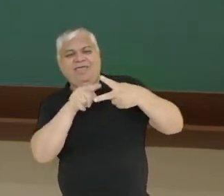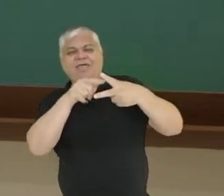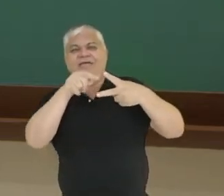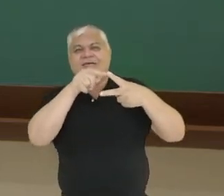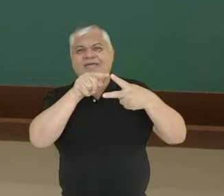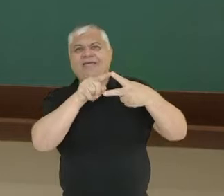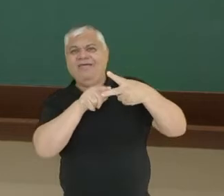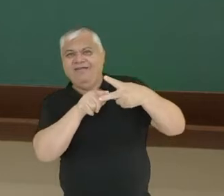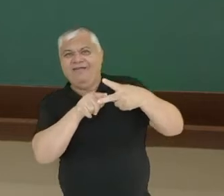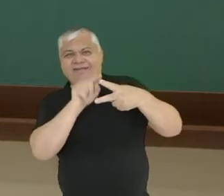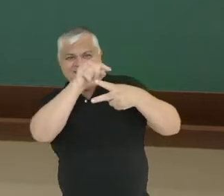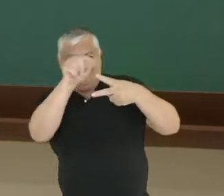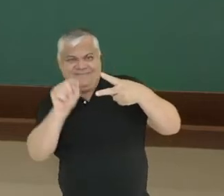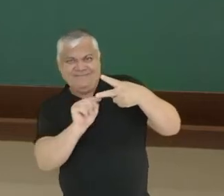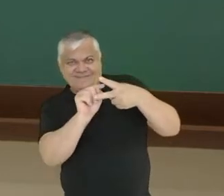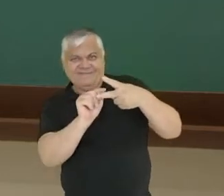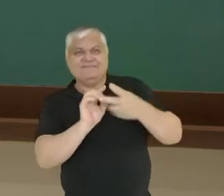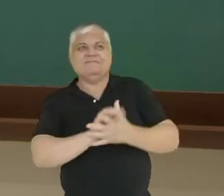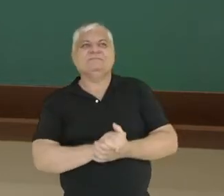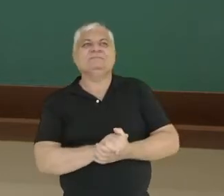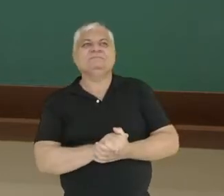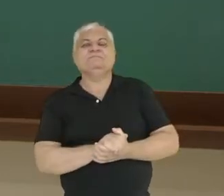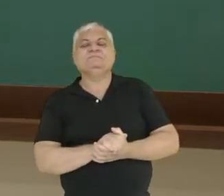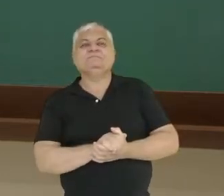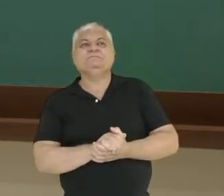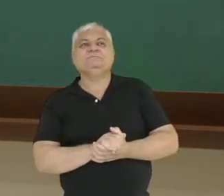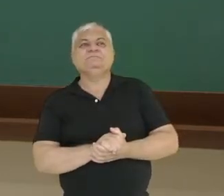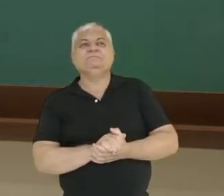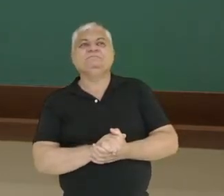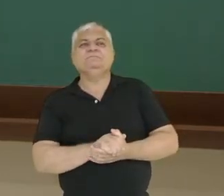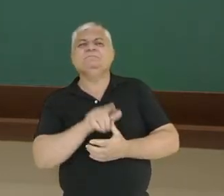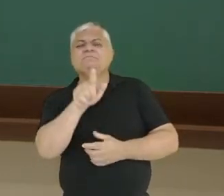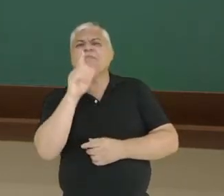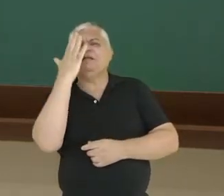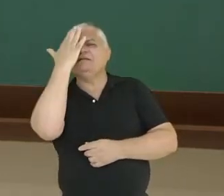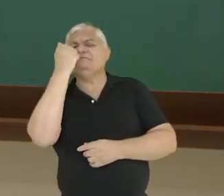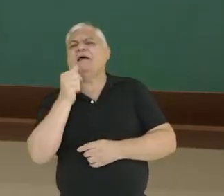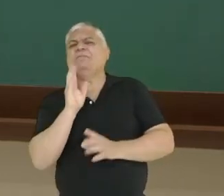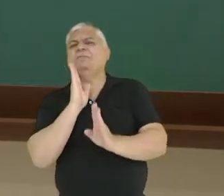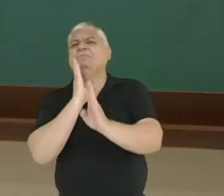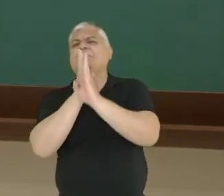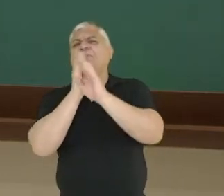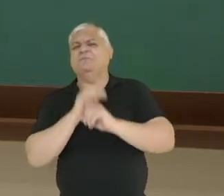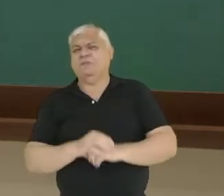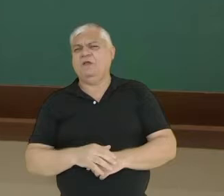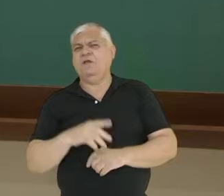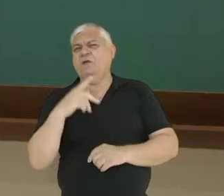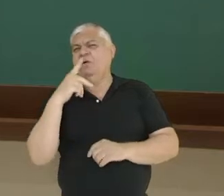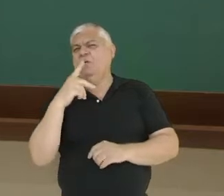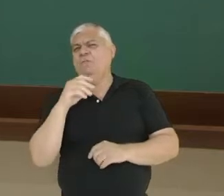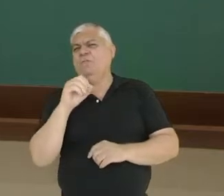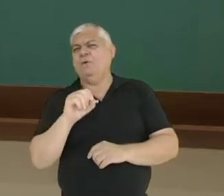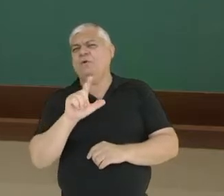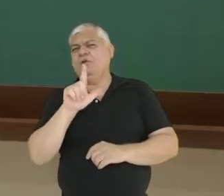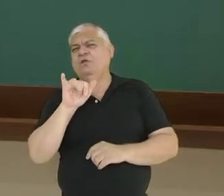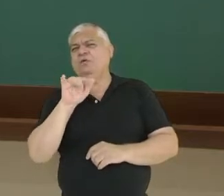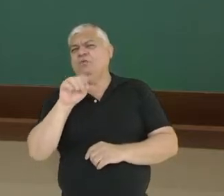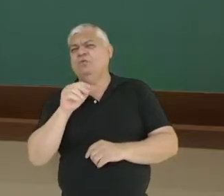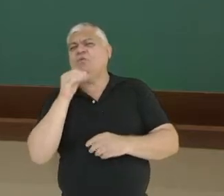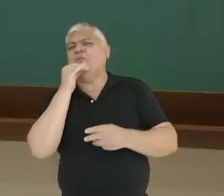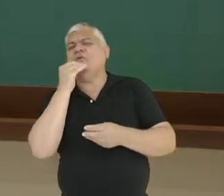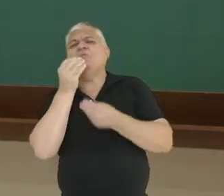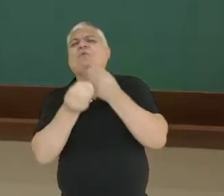interno correspondente. Bom, você sabe identificar os ângulos externos